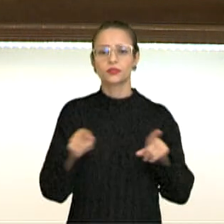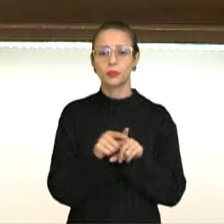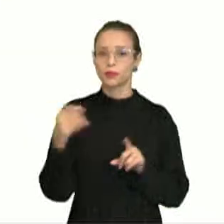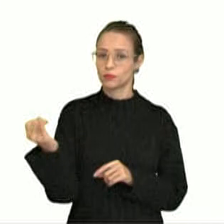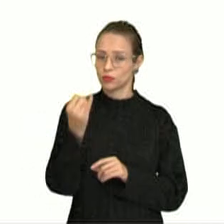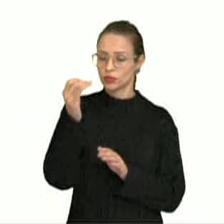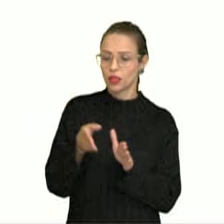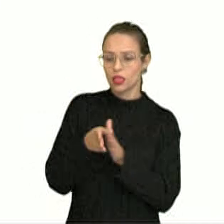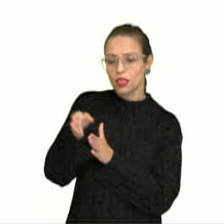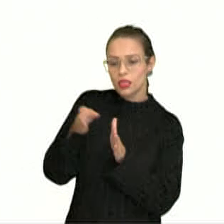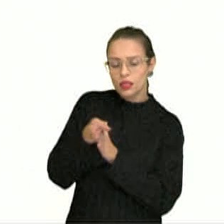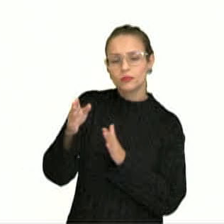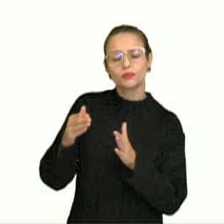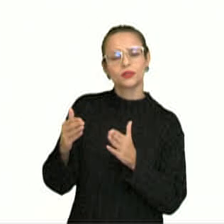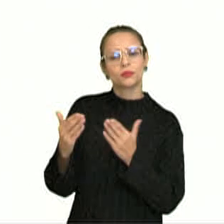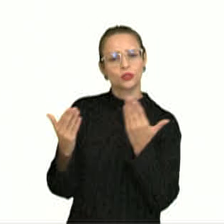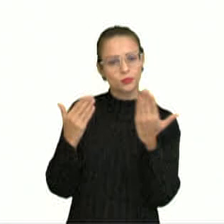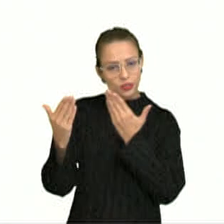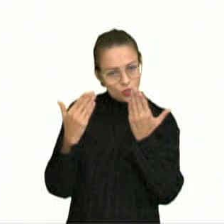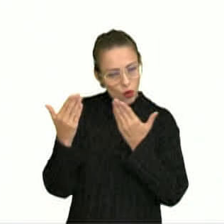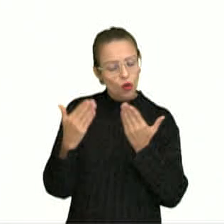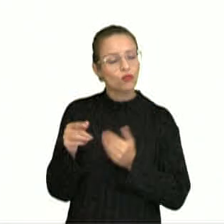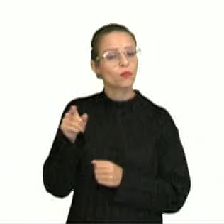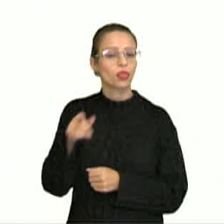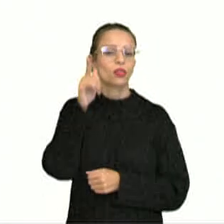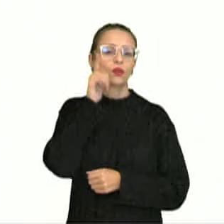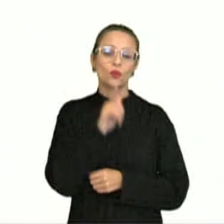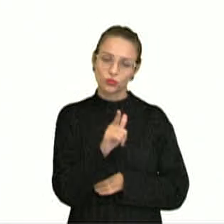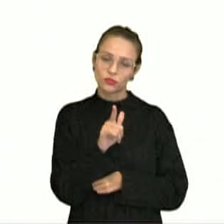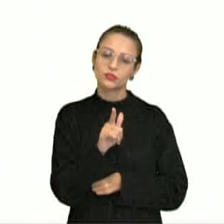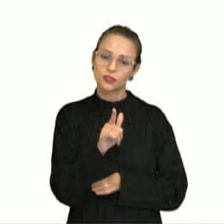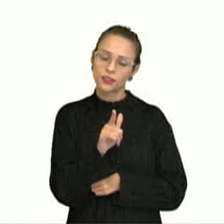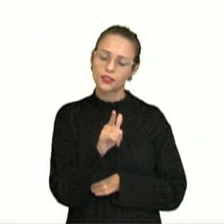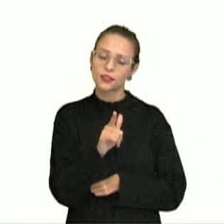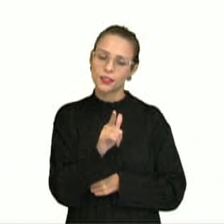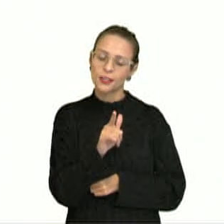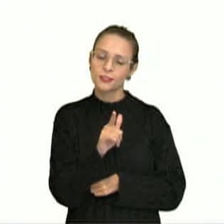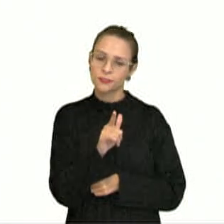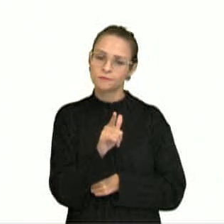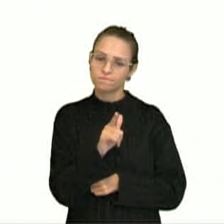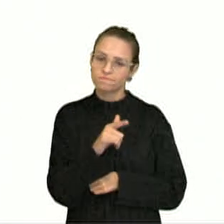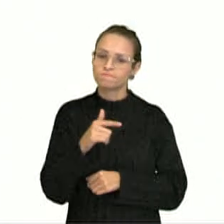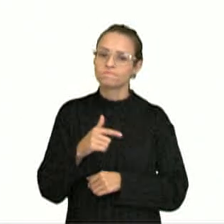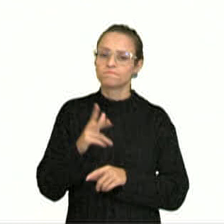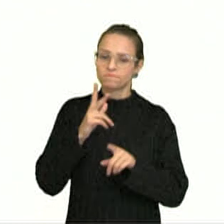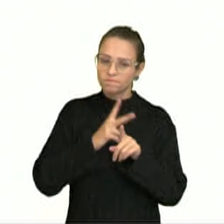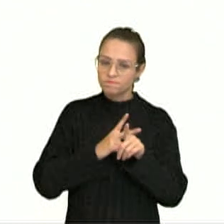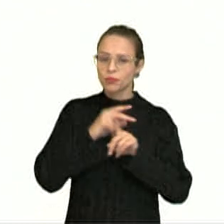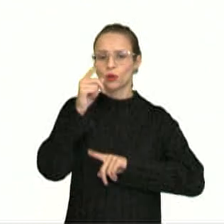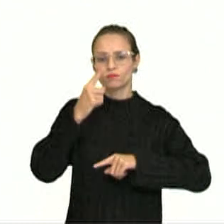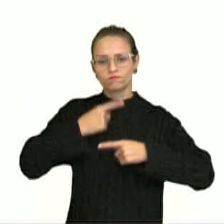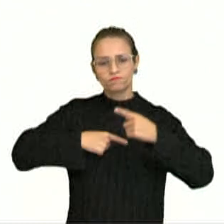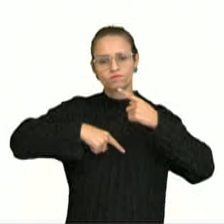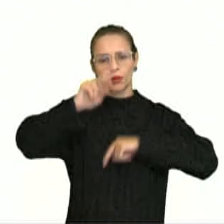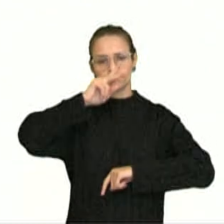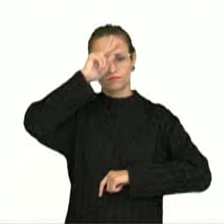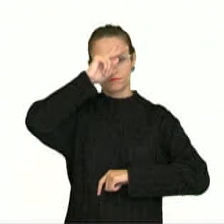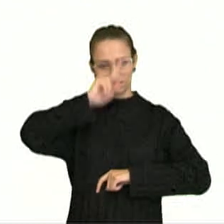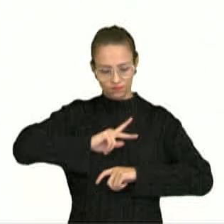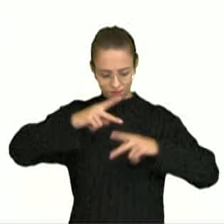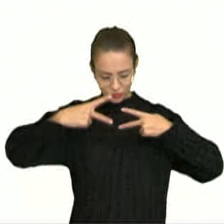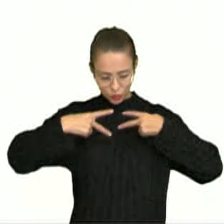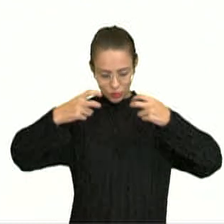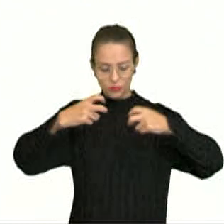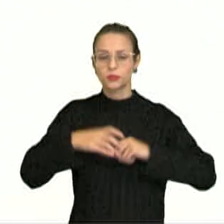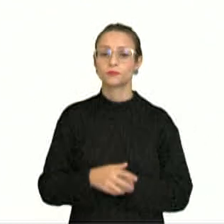acompanhamento psicológico nesses casos, para que o indivíduo consiga potencializar o seu processo de autoconhecimento. Então, as psicólogas estão